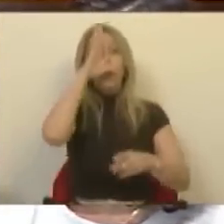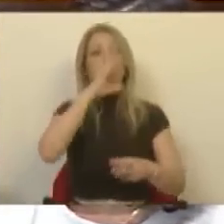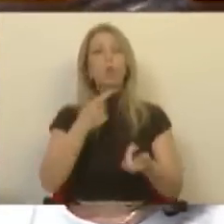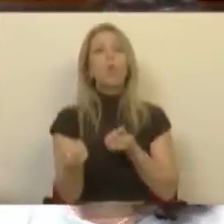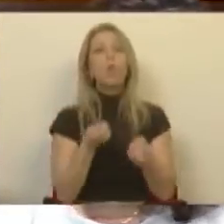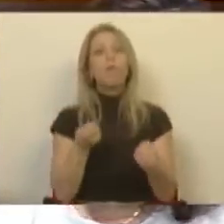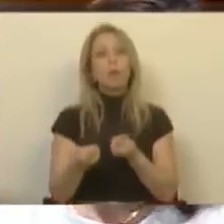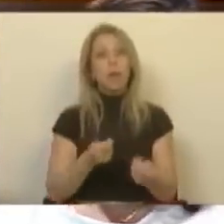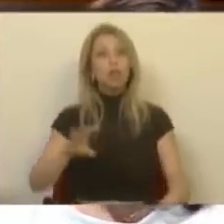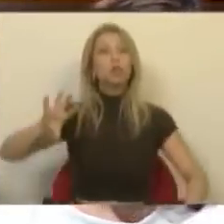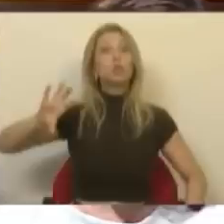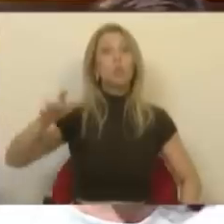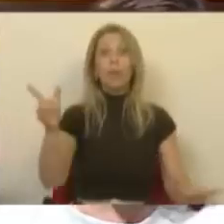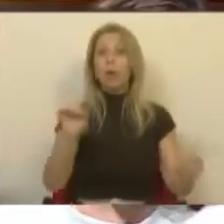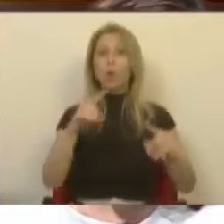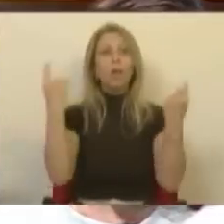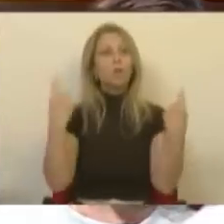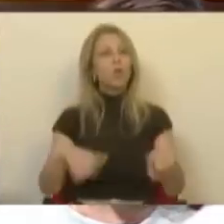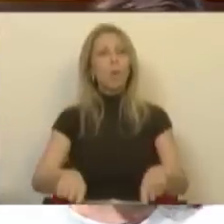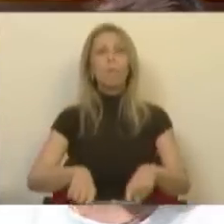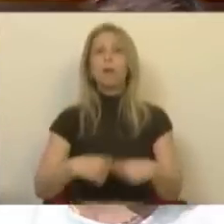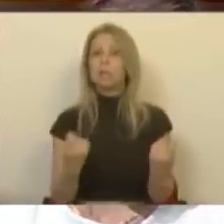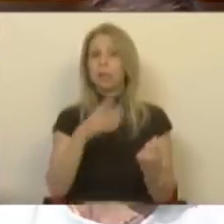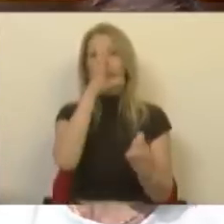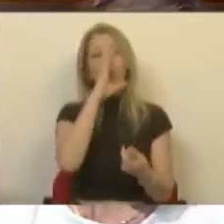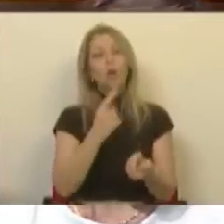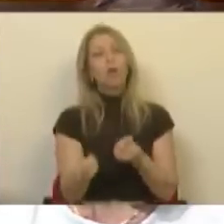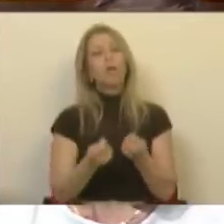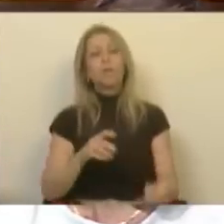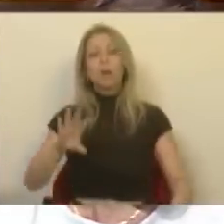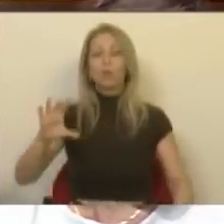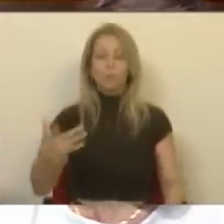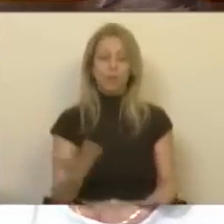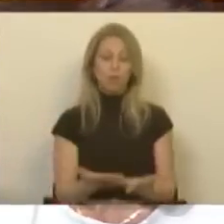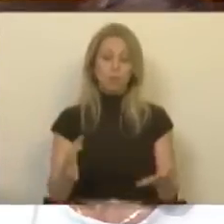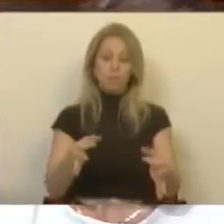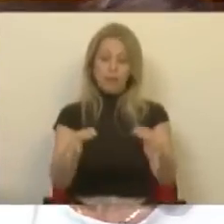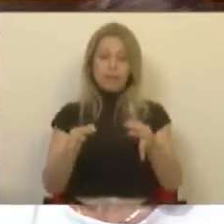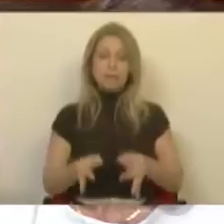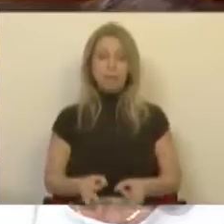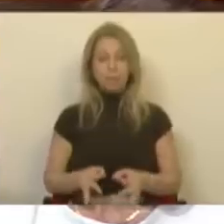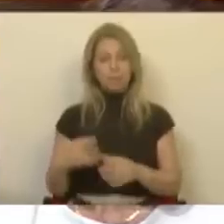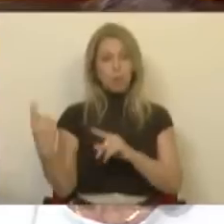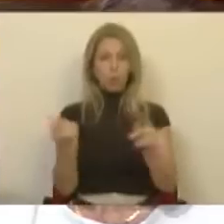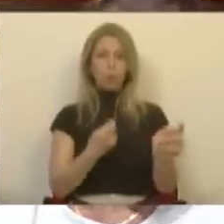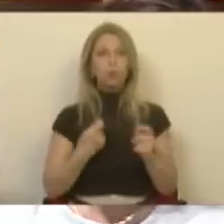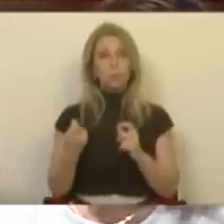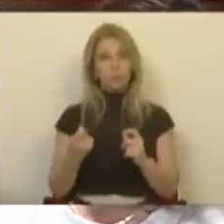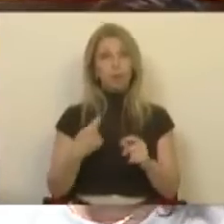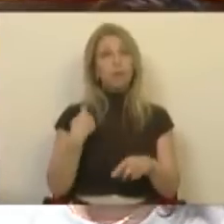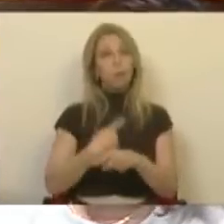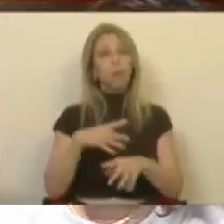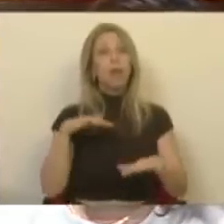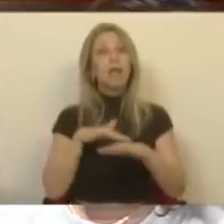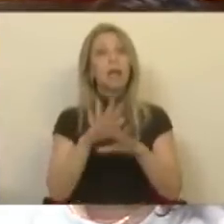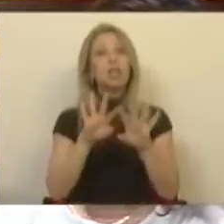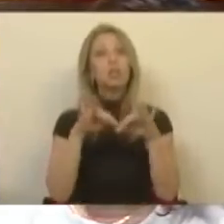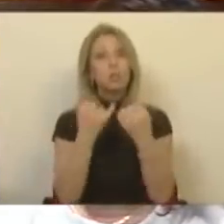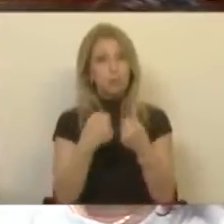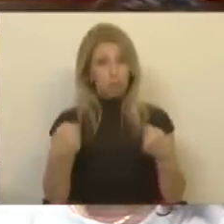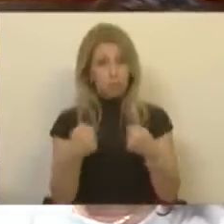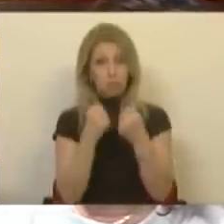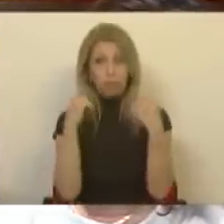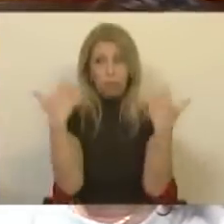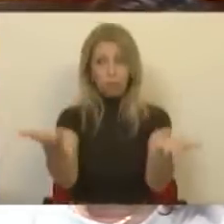governarem só o partido que governem o país eu até antecipação deste debate até utilizei as redes sociais para desafiar as pessoas